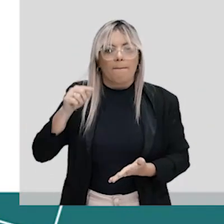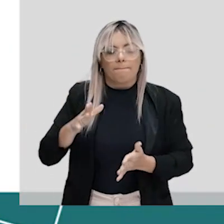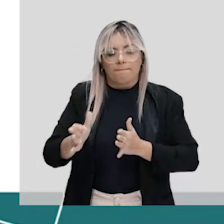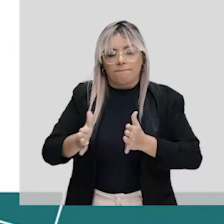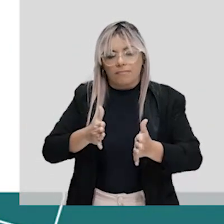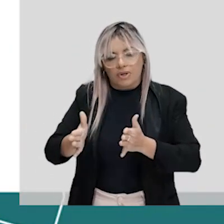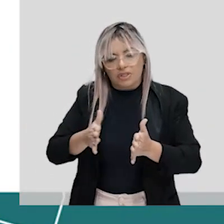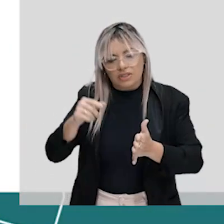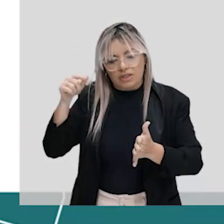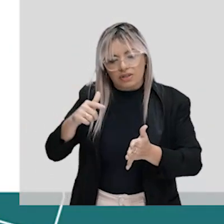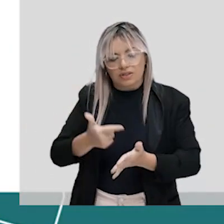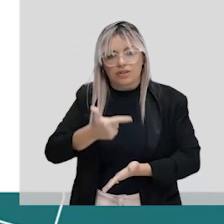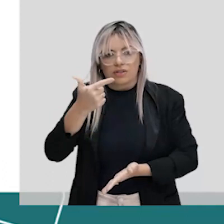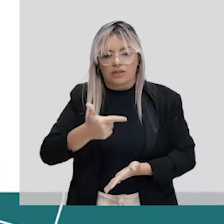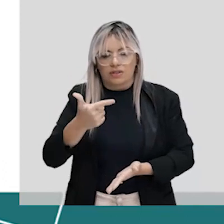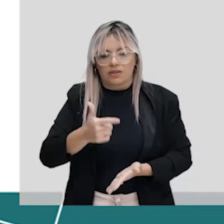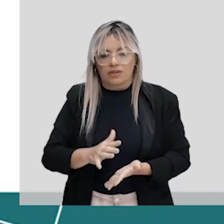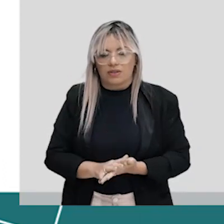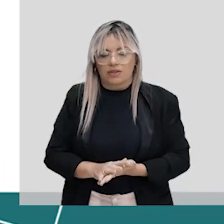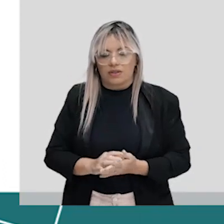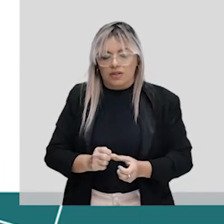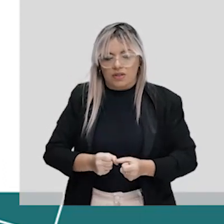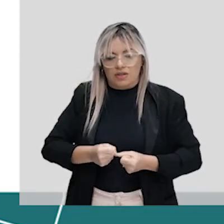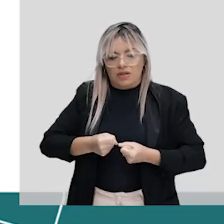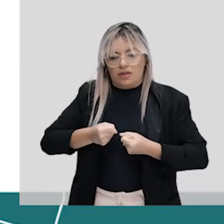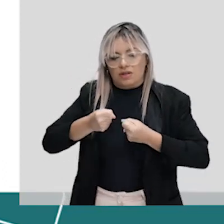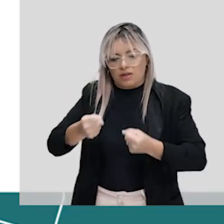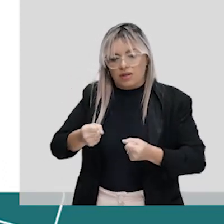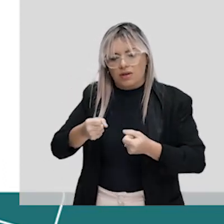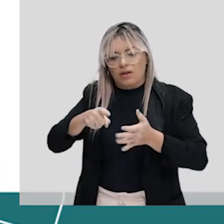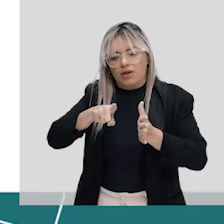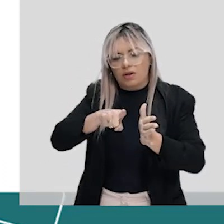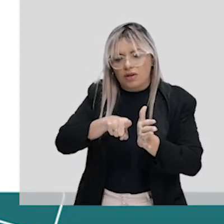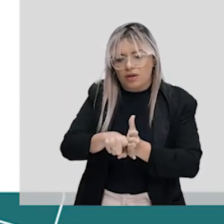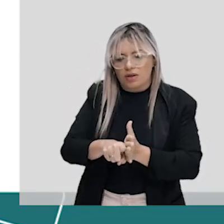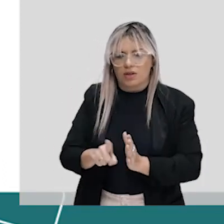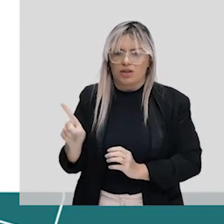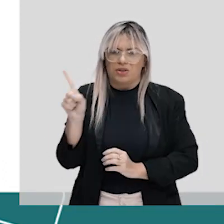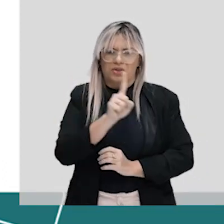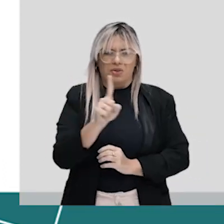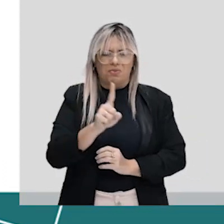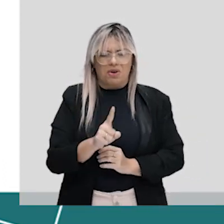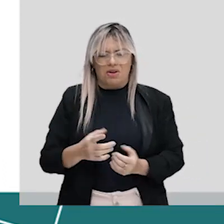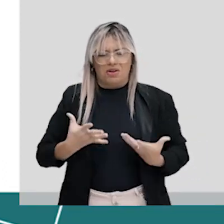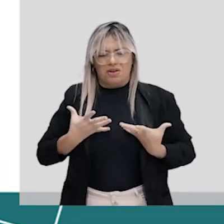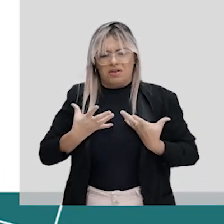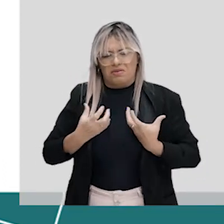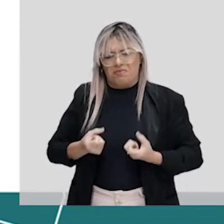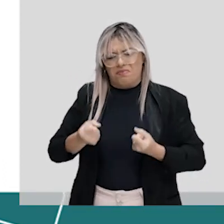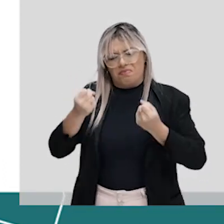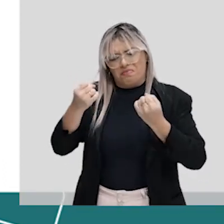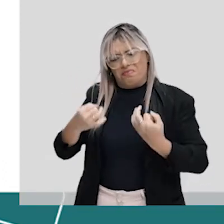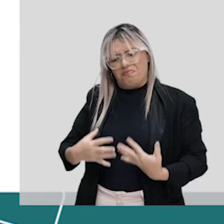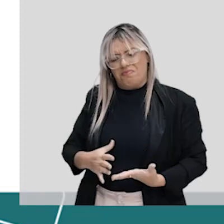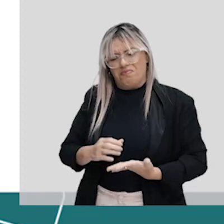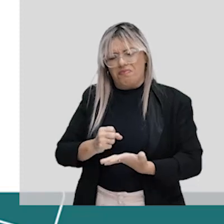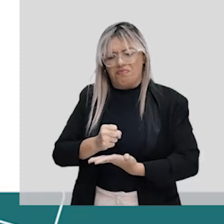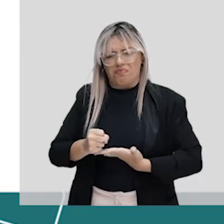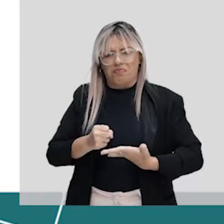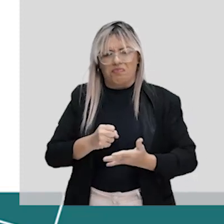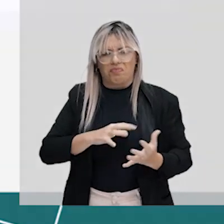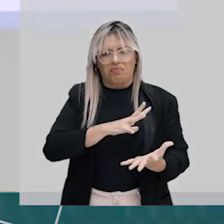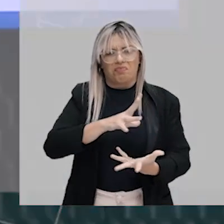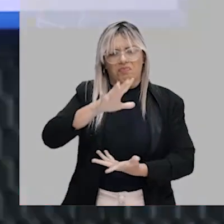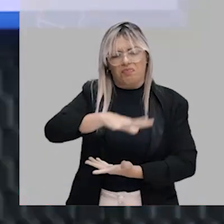empenhou-se em entender pelo questionamento e não mais pela aceitação de explicações baseadas em noções